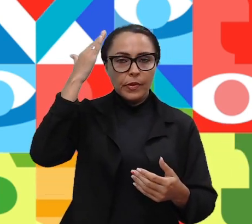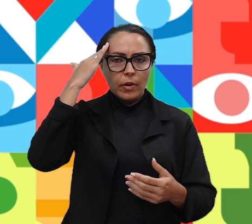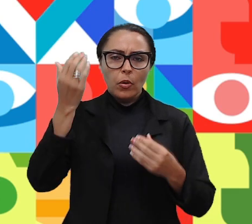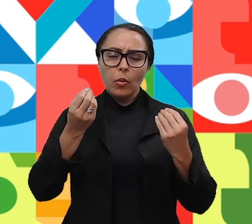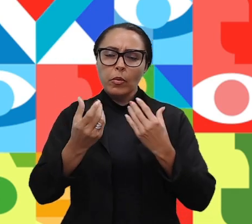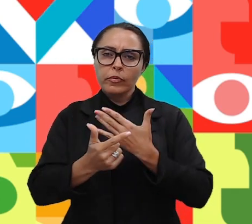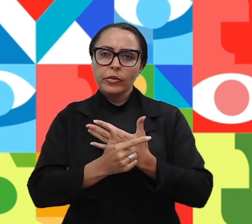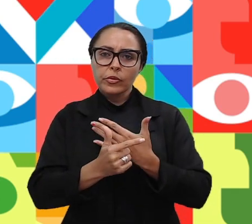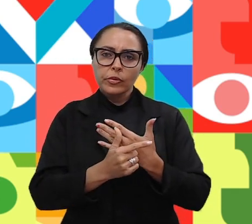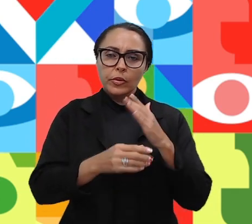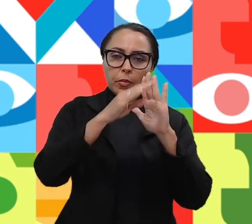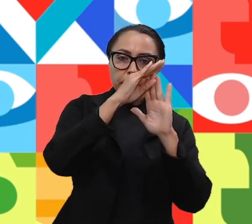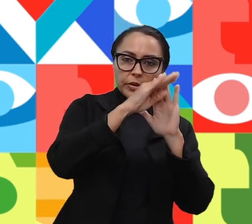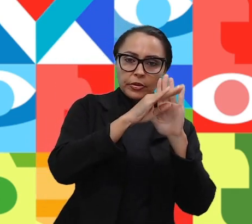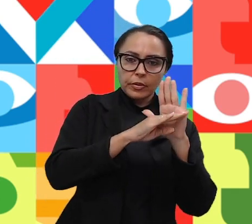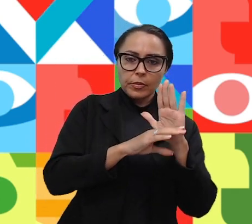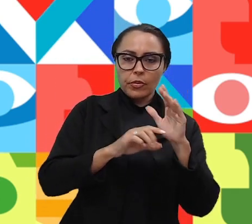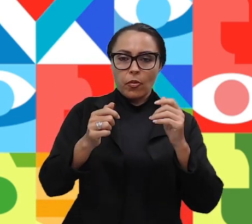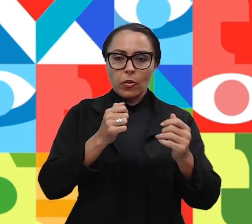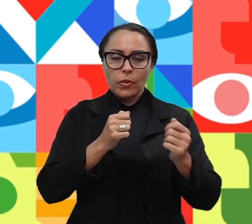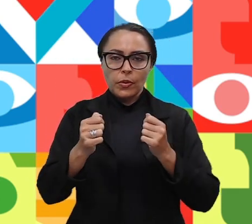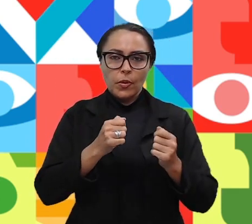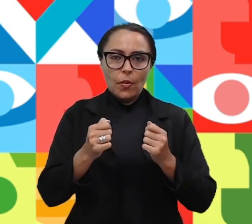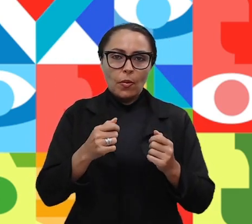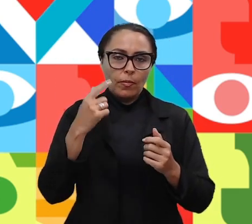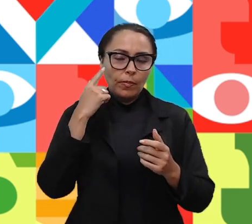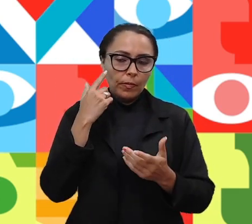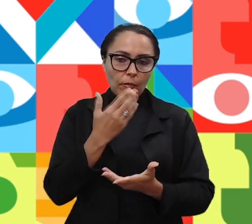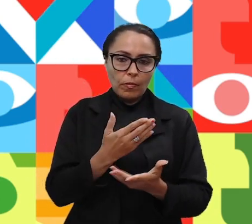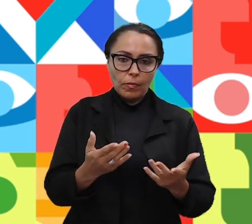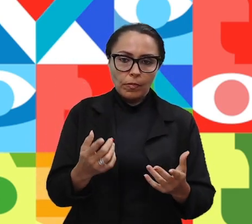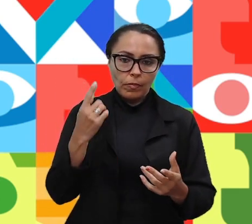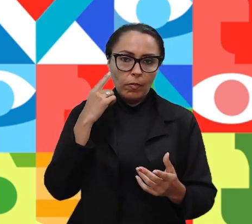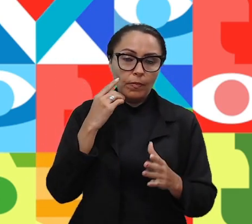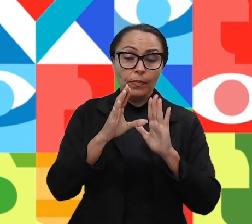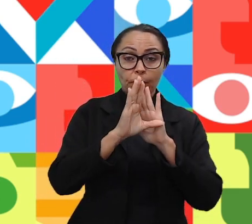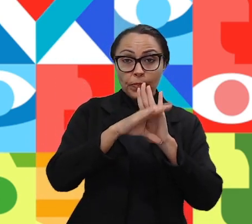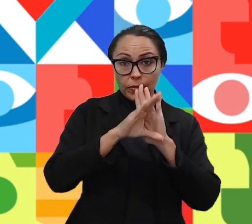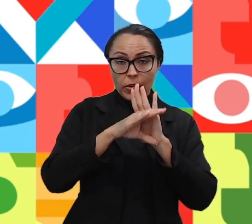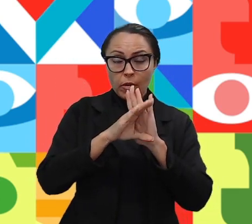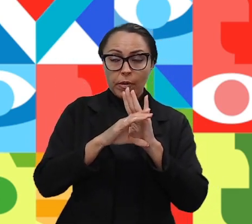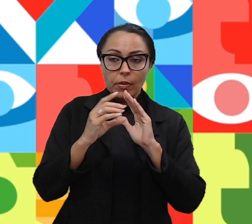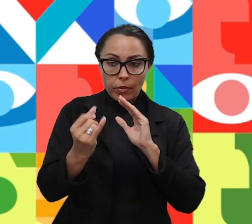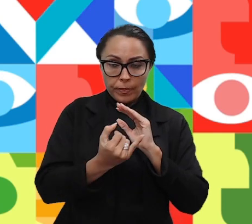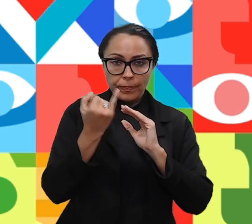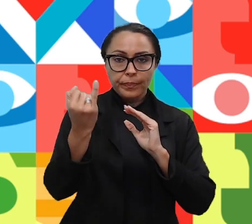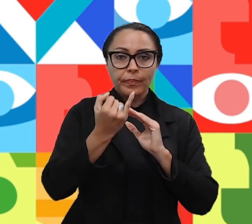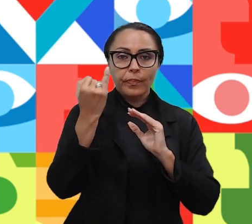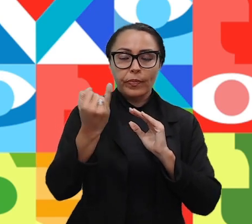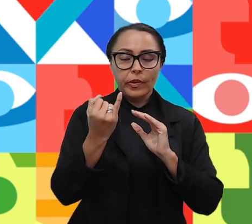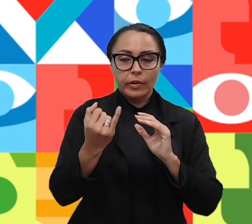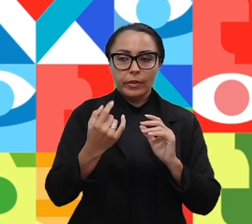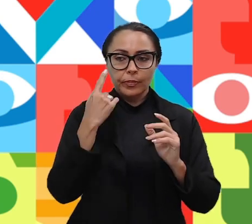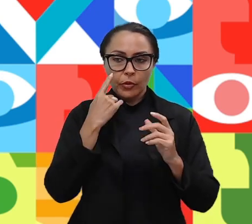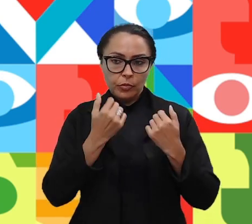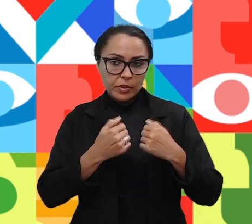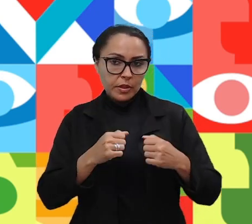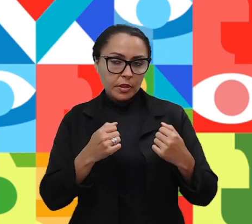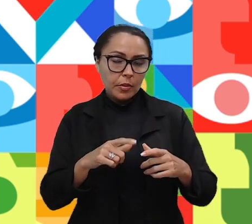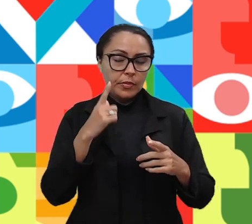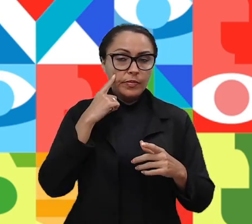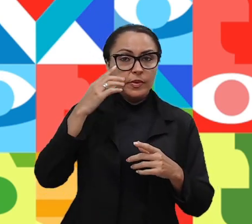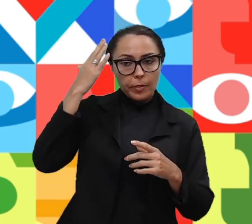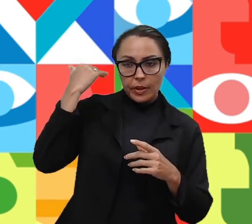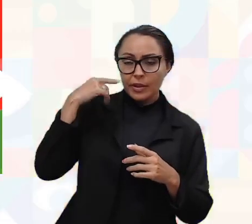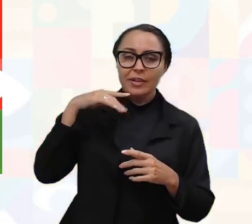funciona o planejamento e o controle da capacidade produtiva, seus conceitos e sua importância. Para isso, precisamos também saber